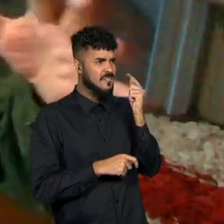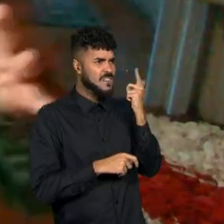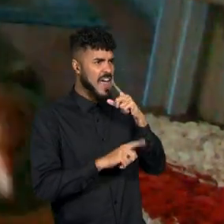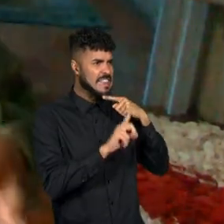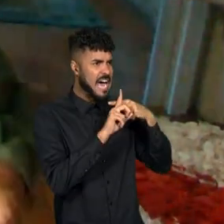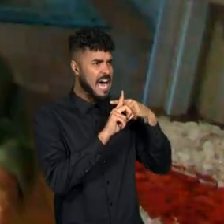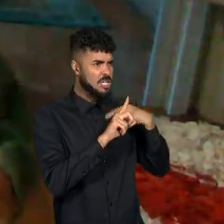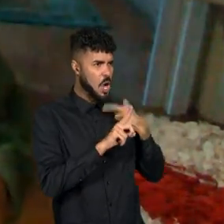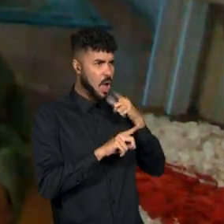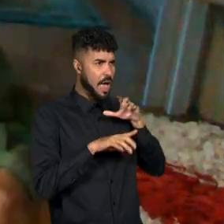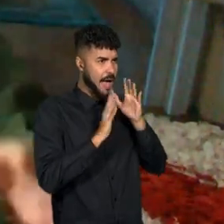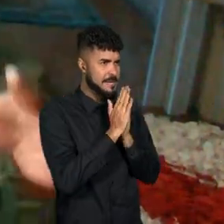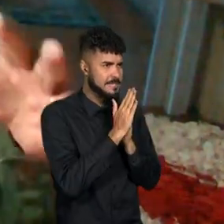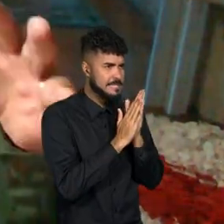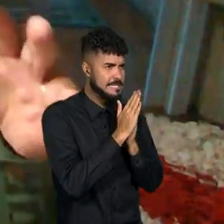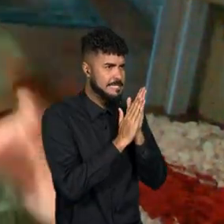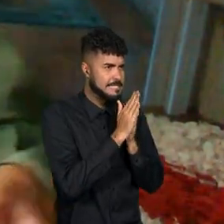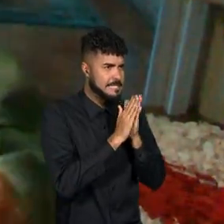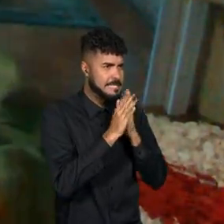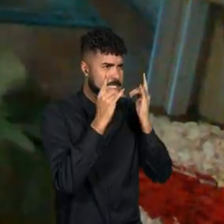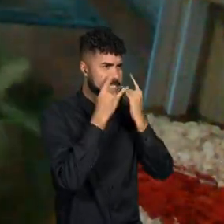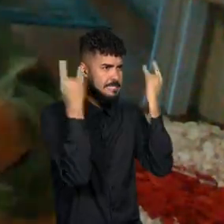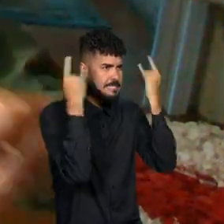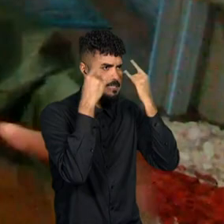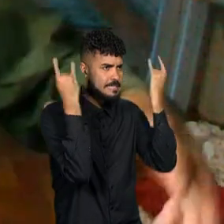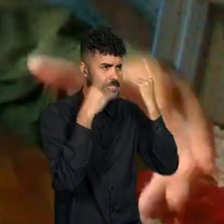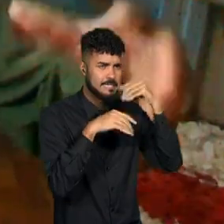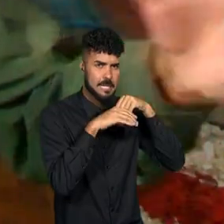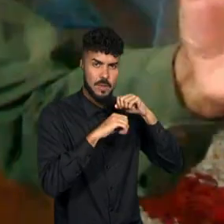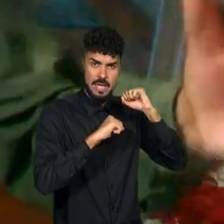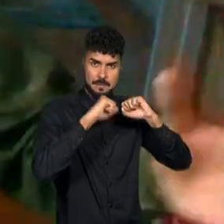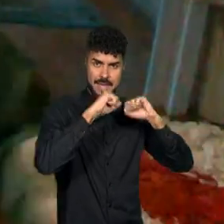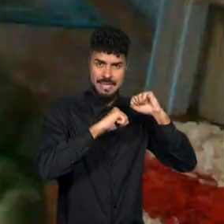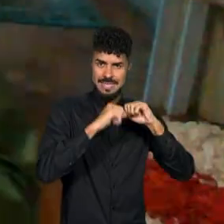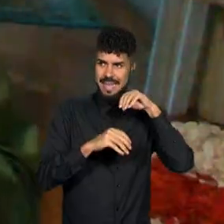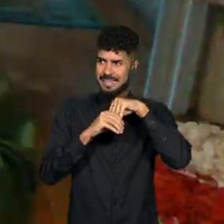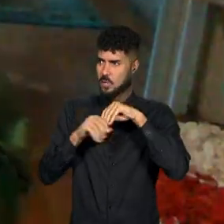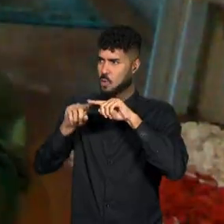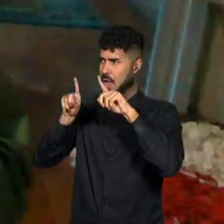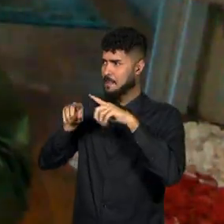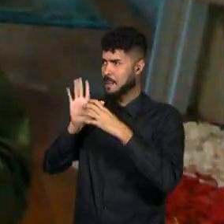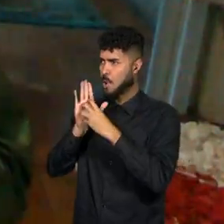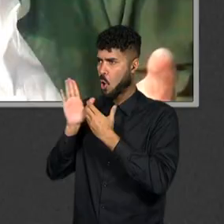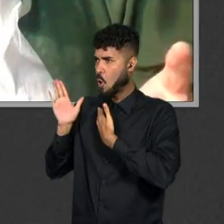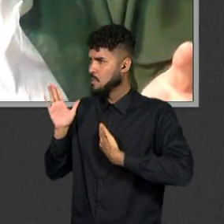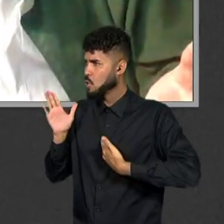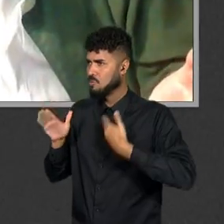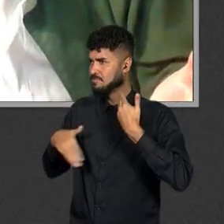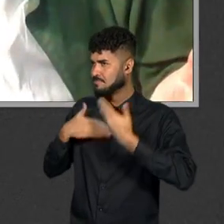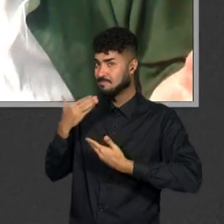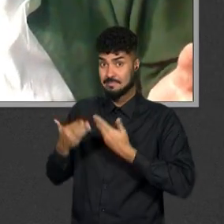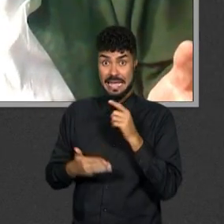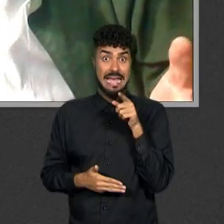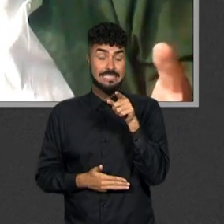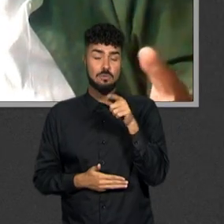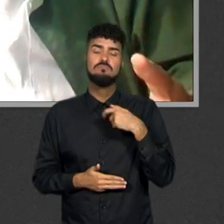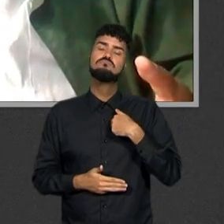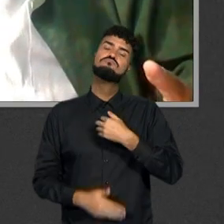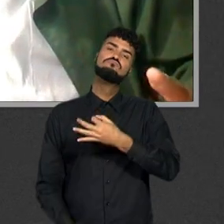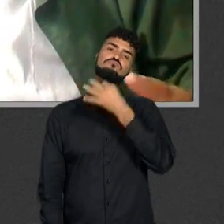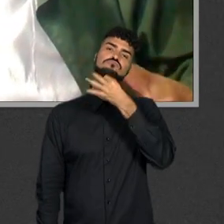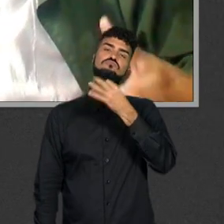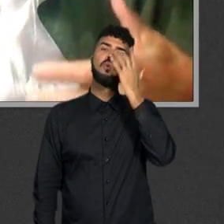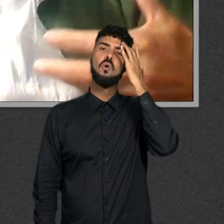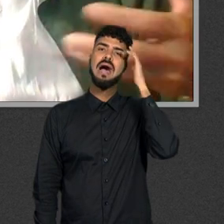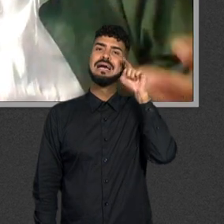aqui ou ali, né, dentro das empresas, dentro da máquina pública, coisa que valha. E eu acho que